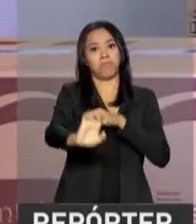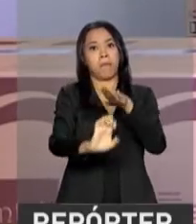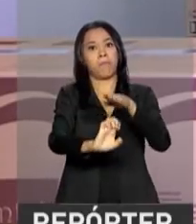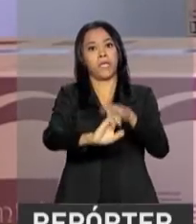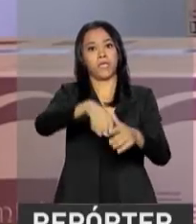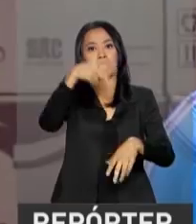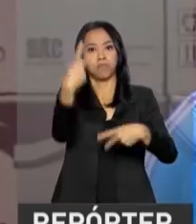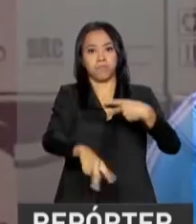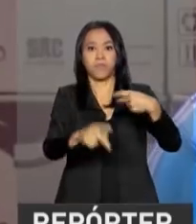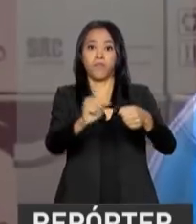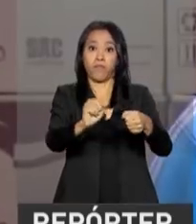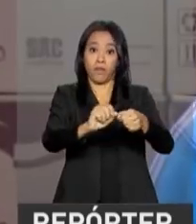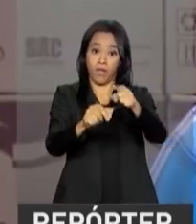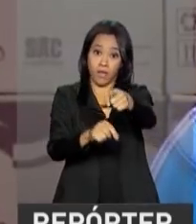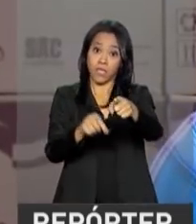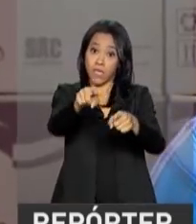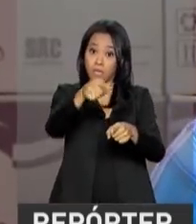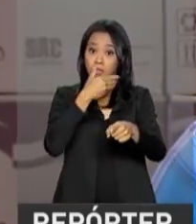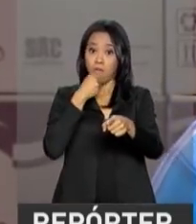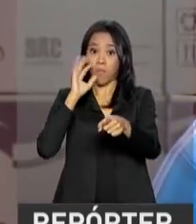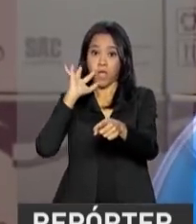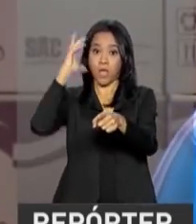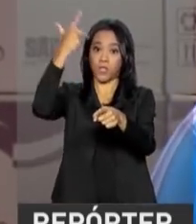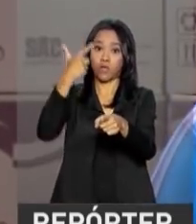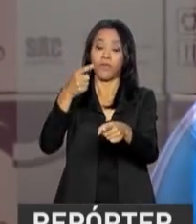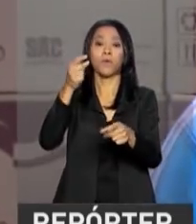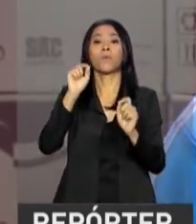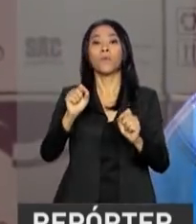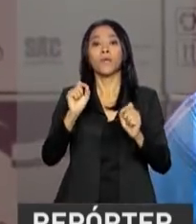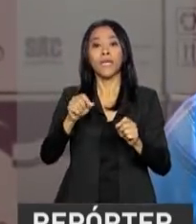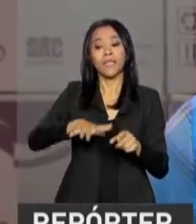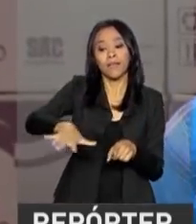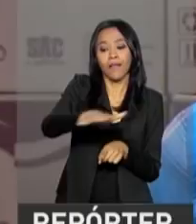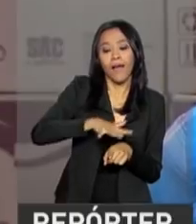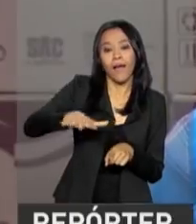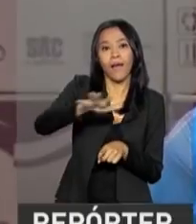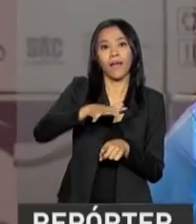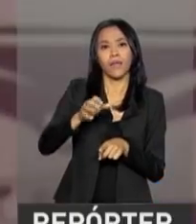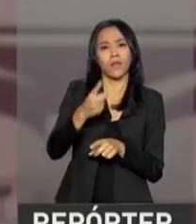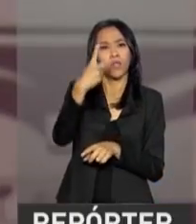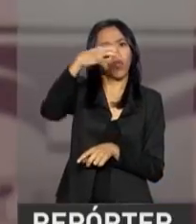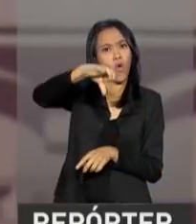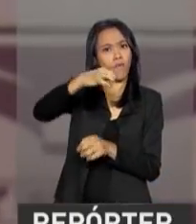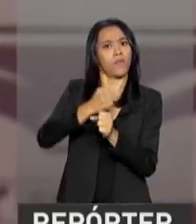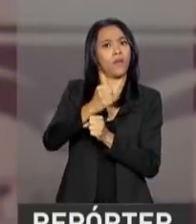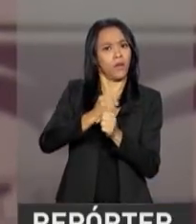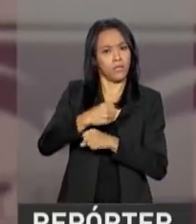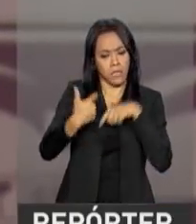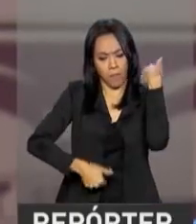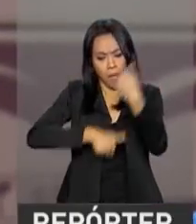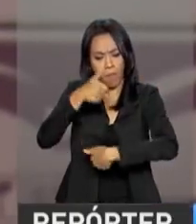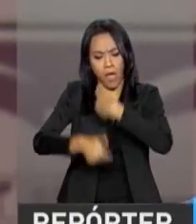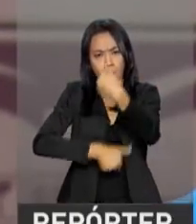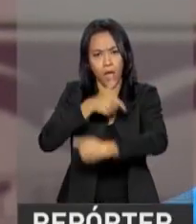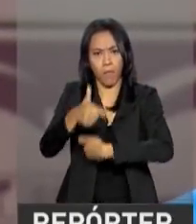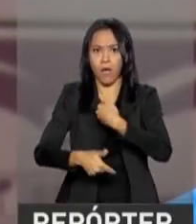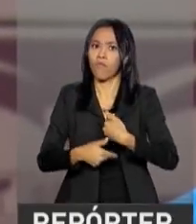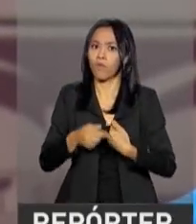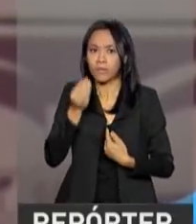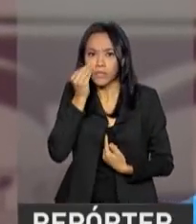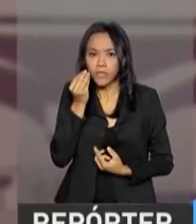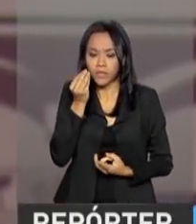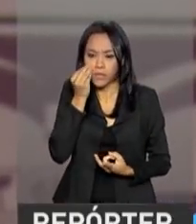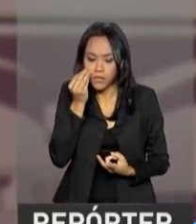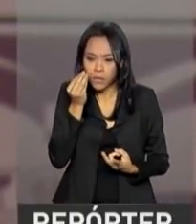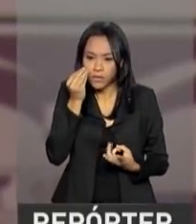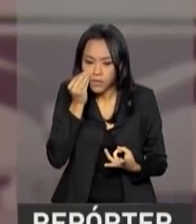brasiliense ricardo decidiu investir na produção da guloseima há nove anos ele conta que foram muitas tentativas